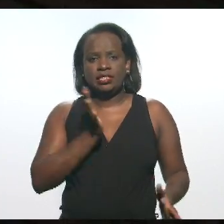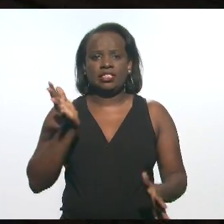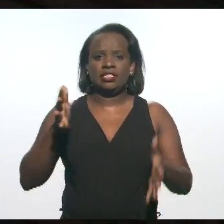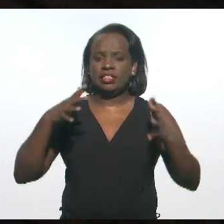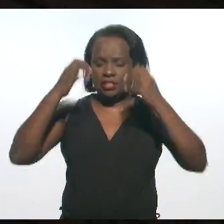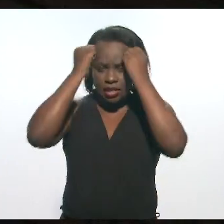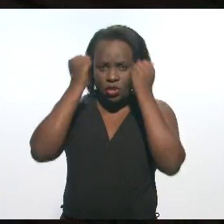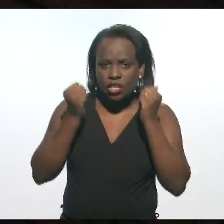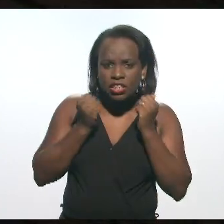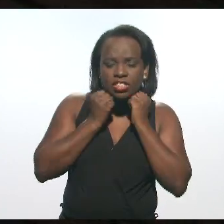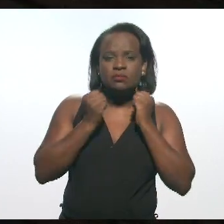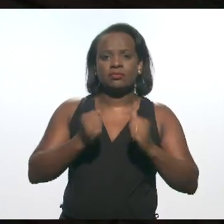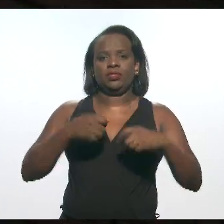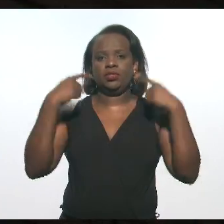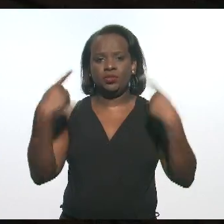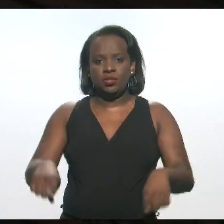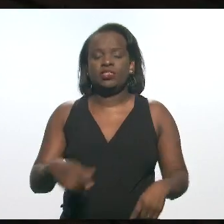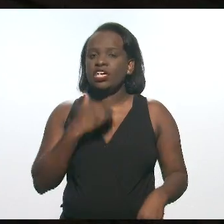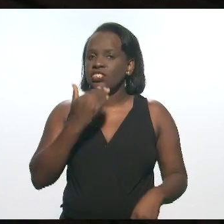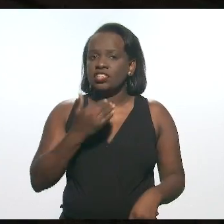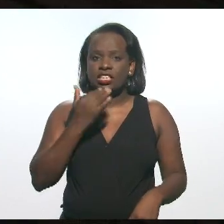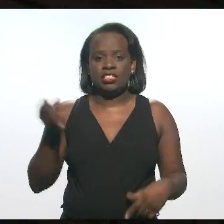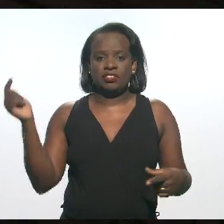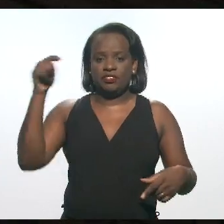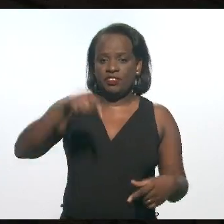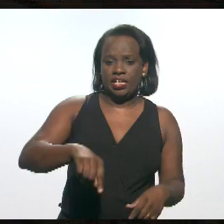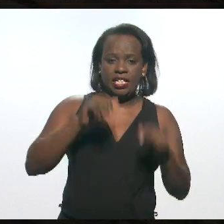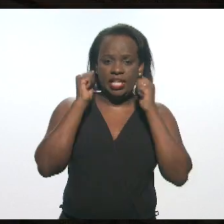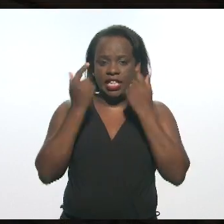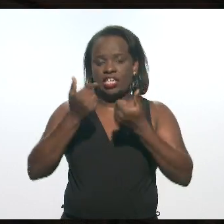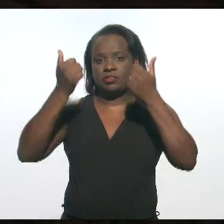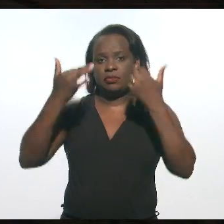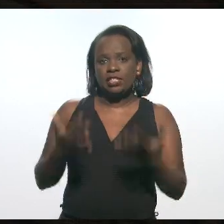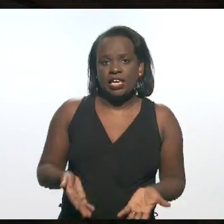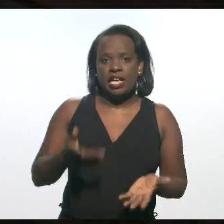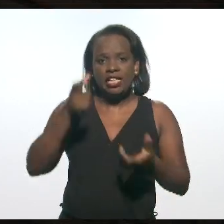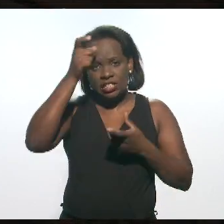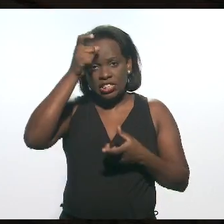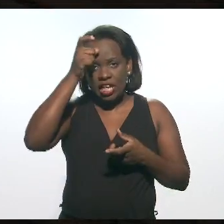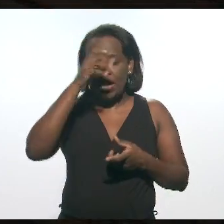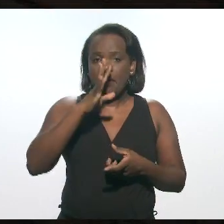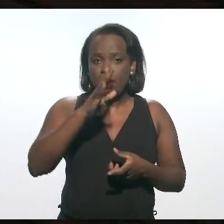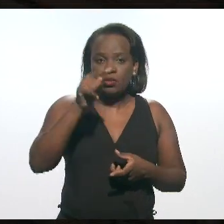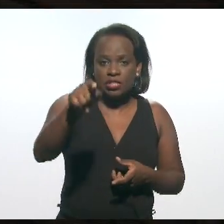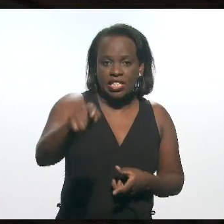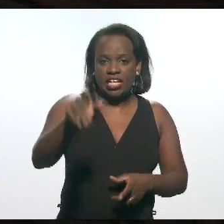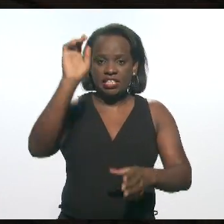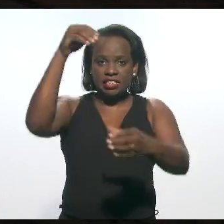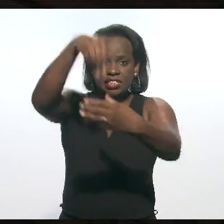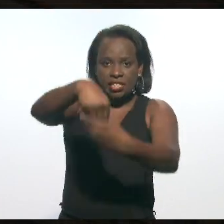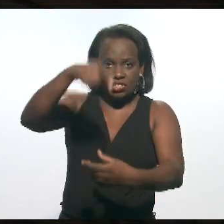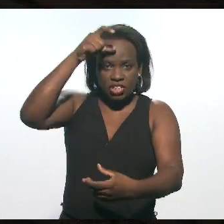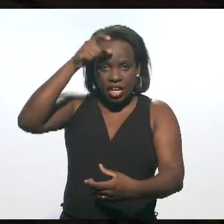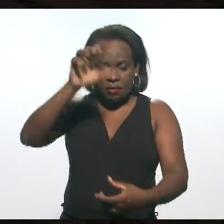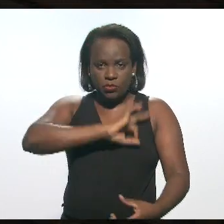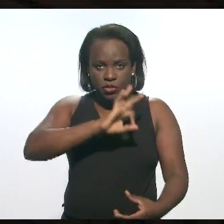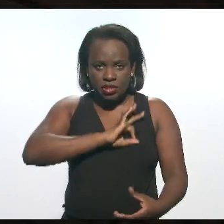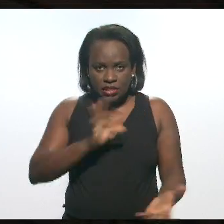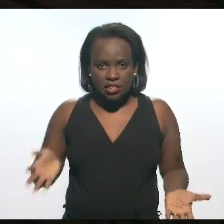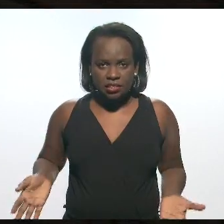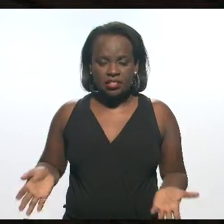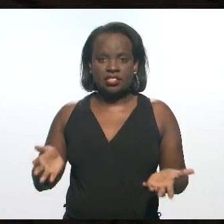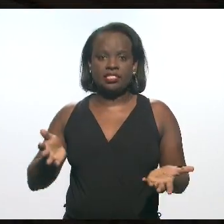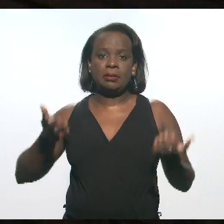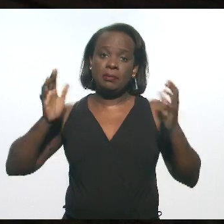estado de terrorismo não adianta temos para cá tentar satanizar demonizar o policial